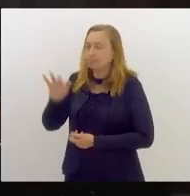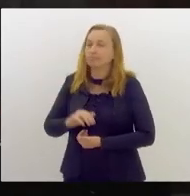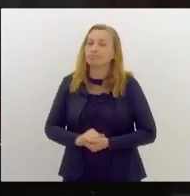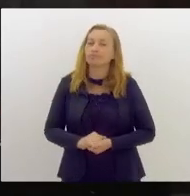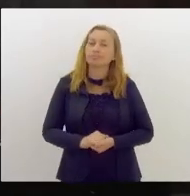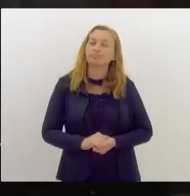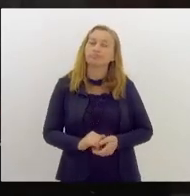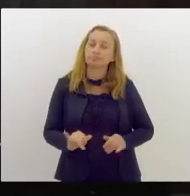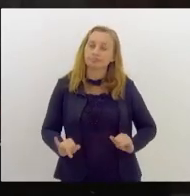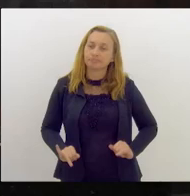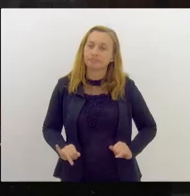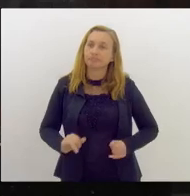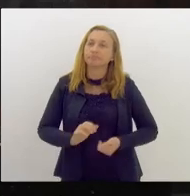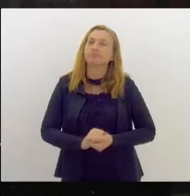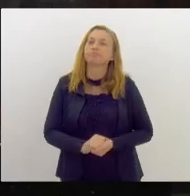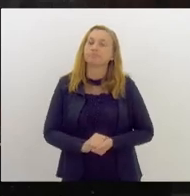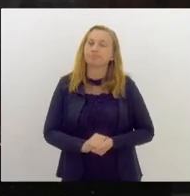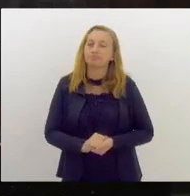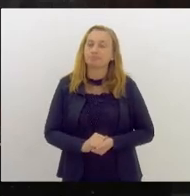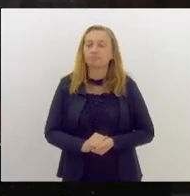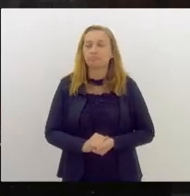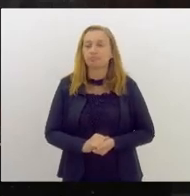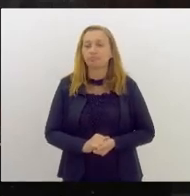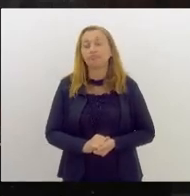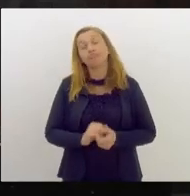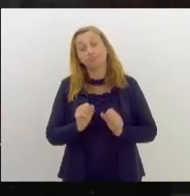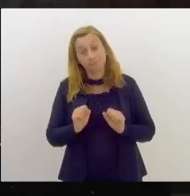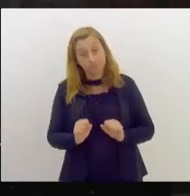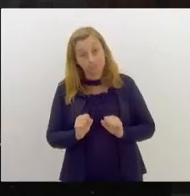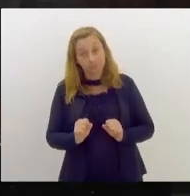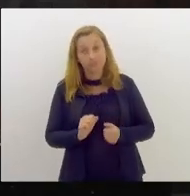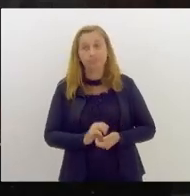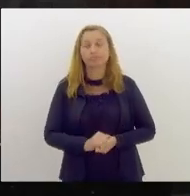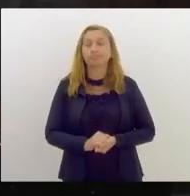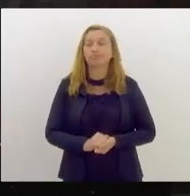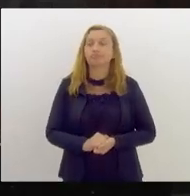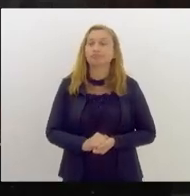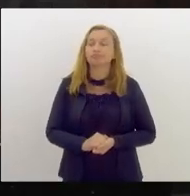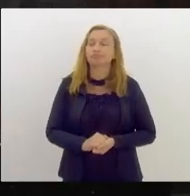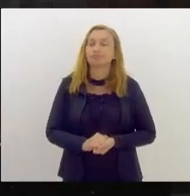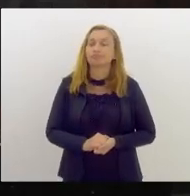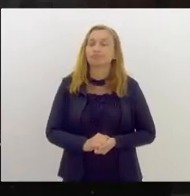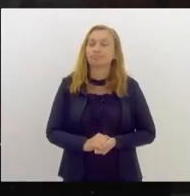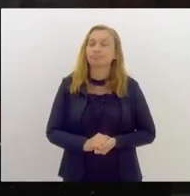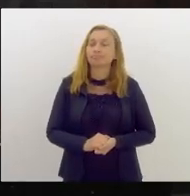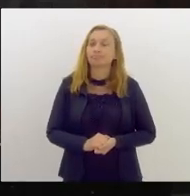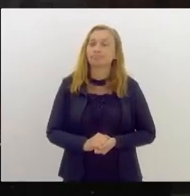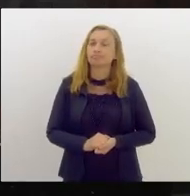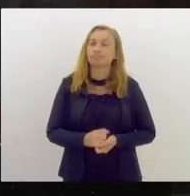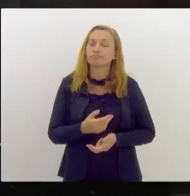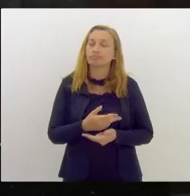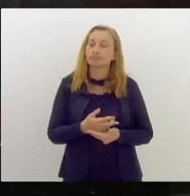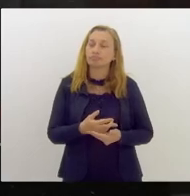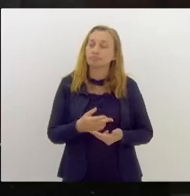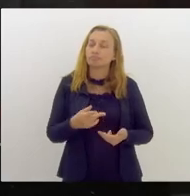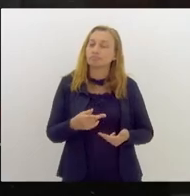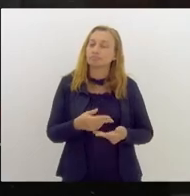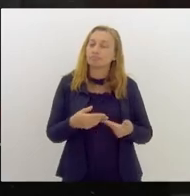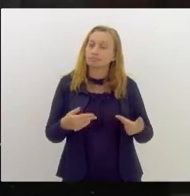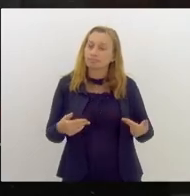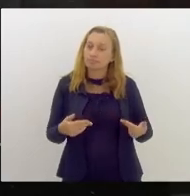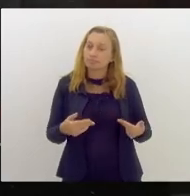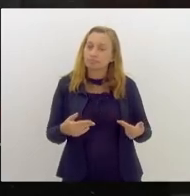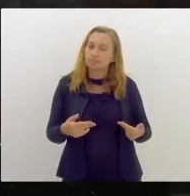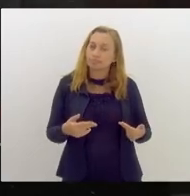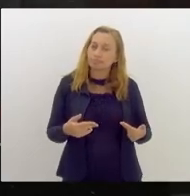estão sofrendo que pode vir e ver e viabilizar muitas gestões no